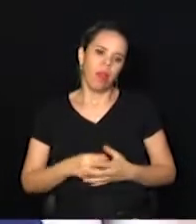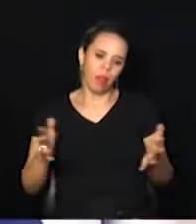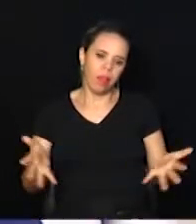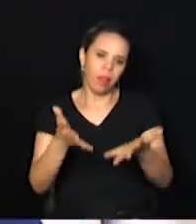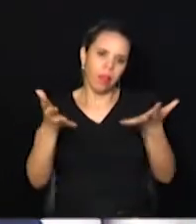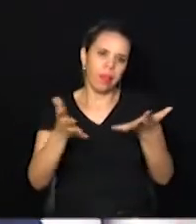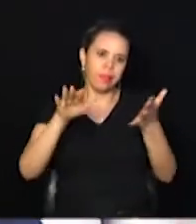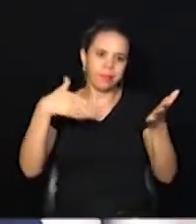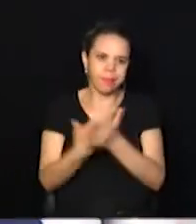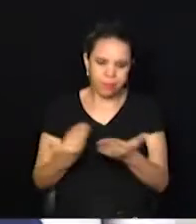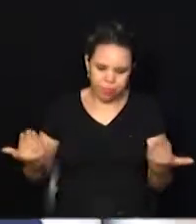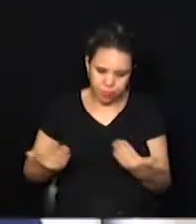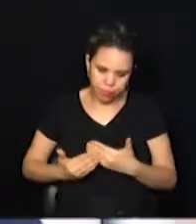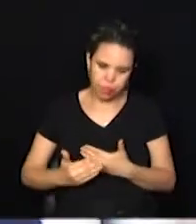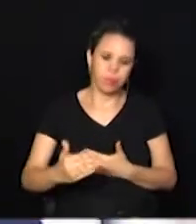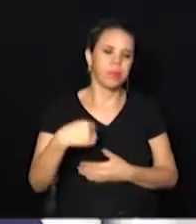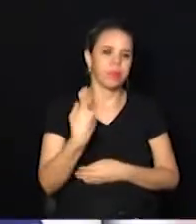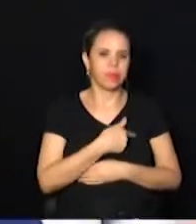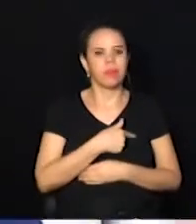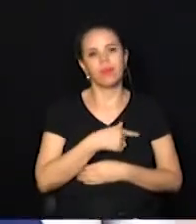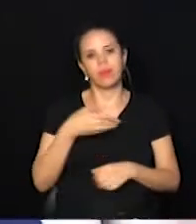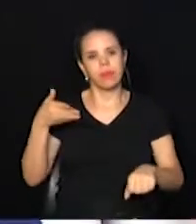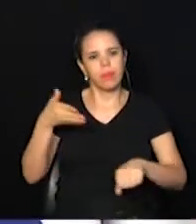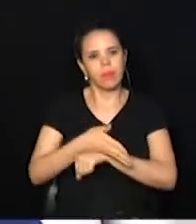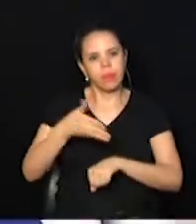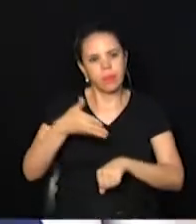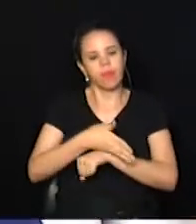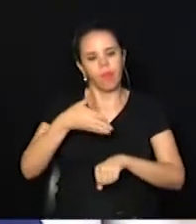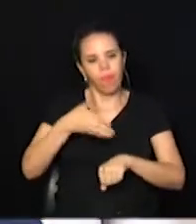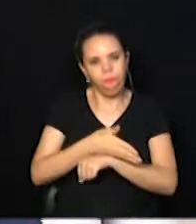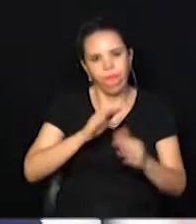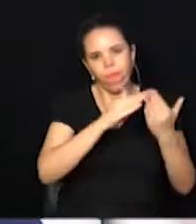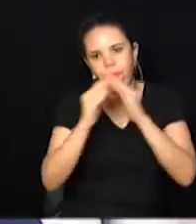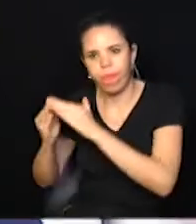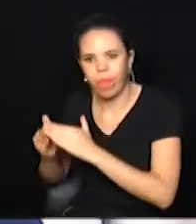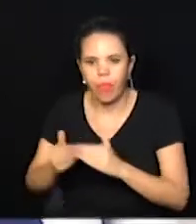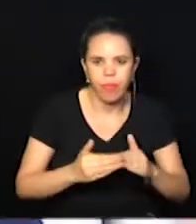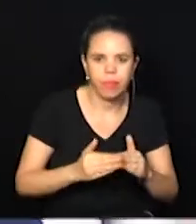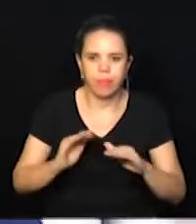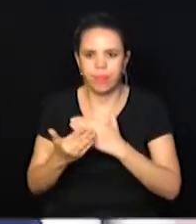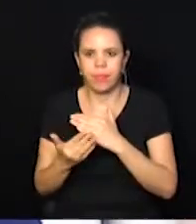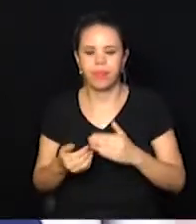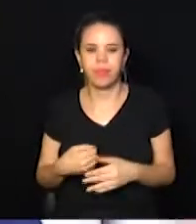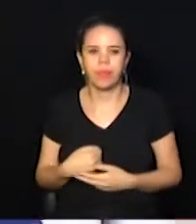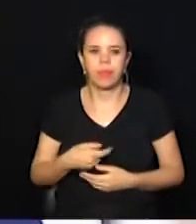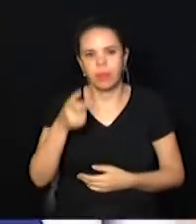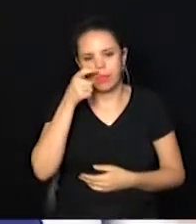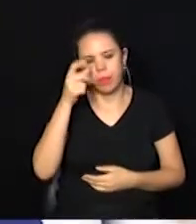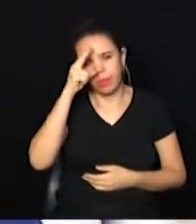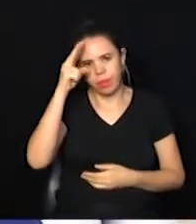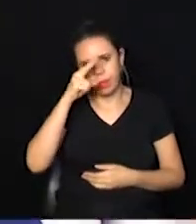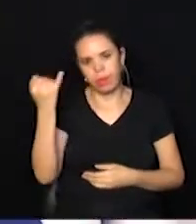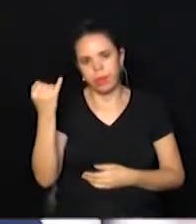que até hoje a gente, quando visita favelas, quando a gente visita bairros, a gente ouve histórias